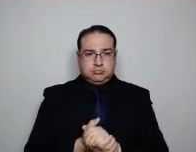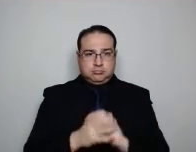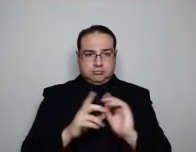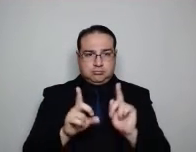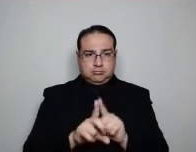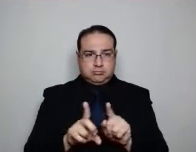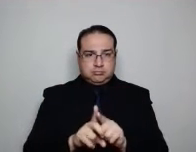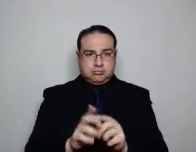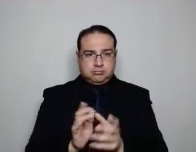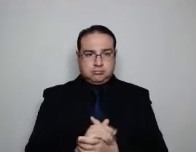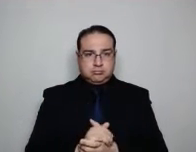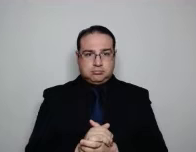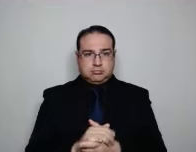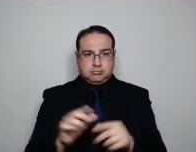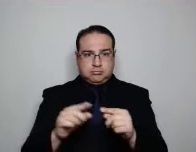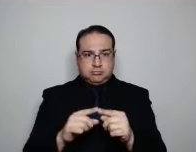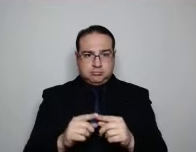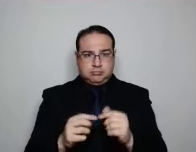seja concedido para